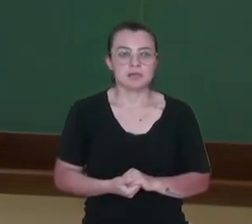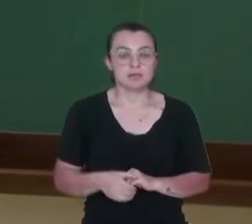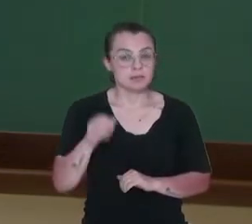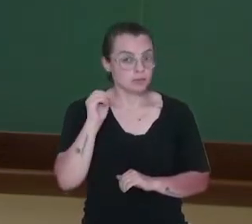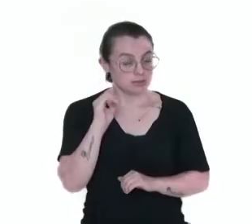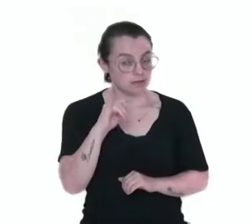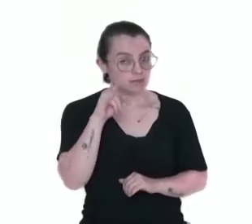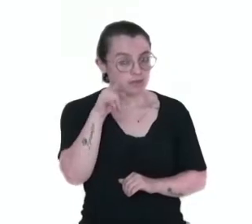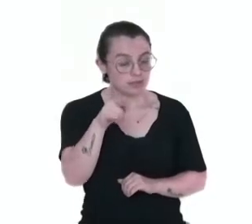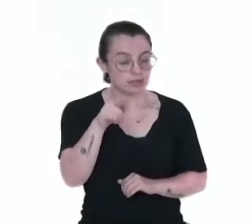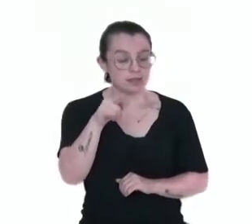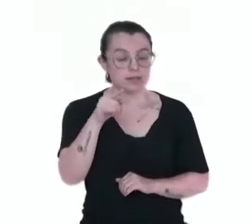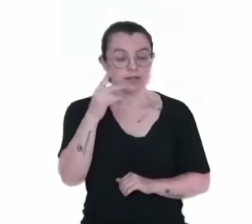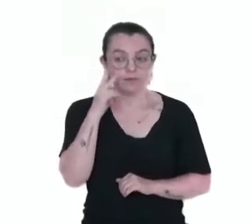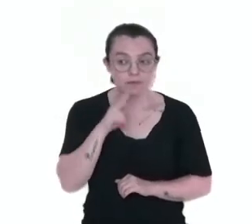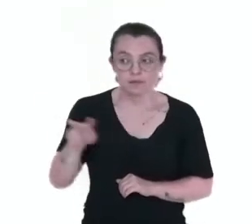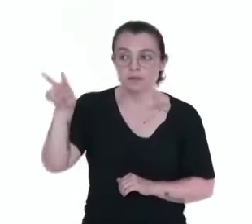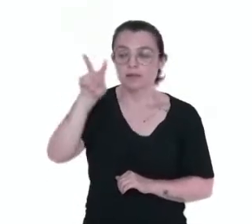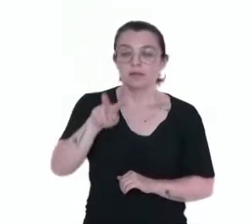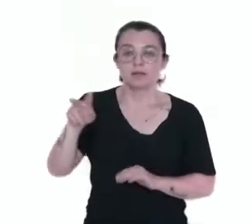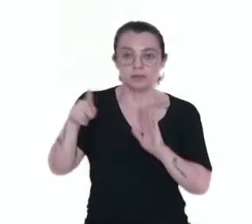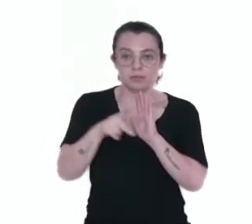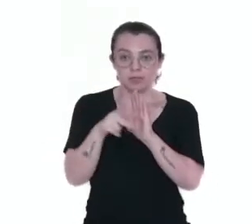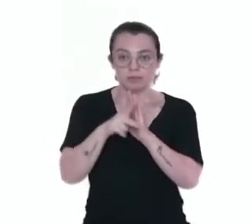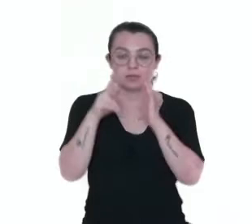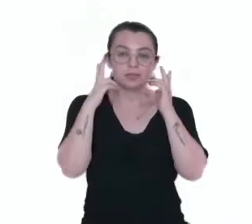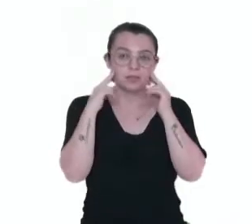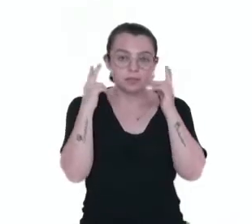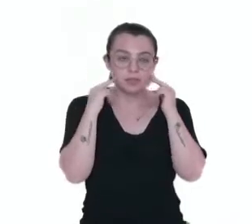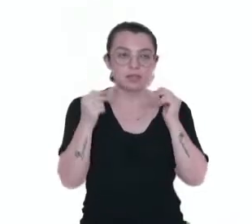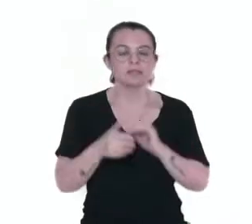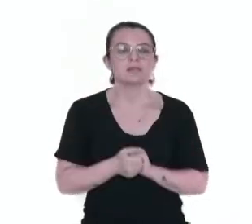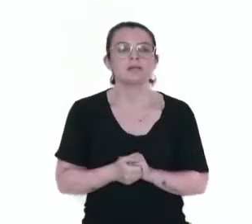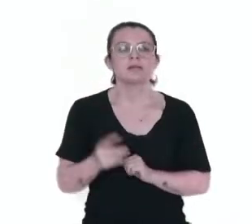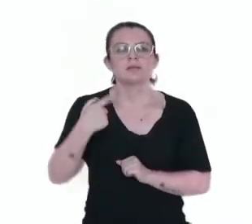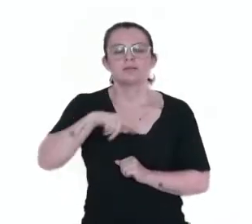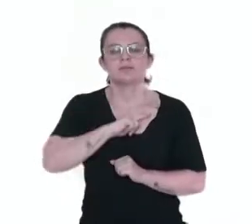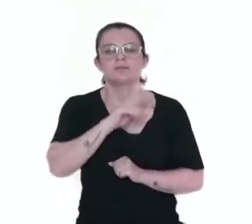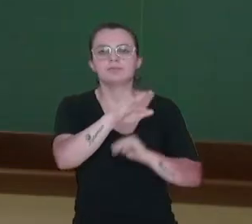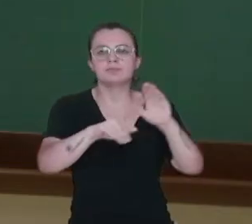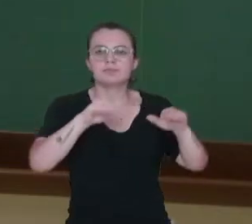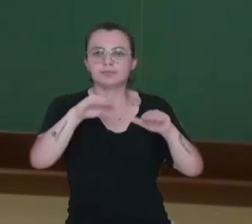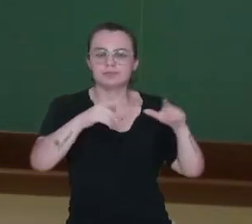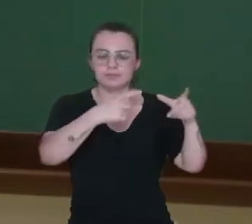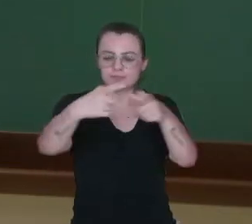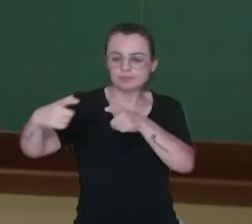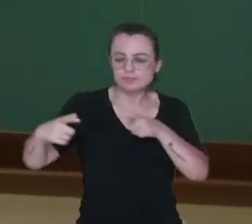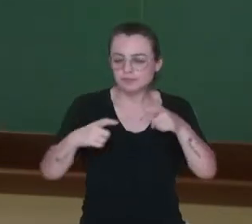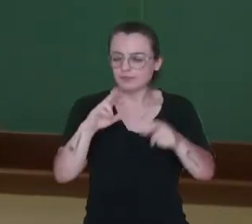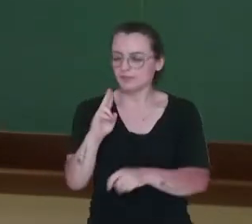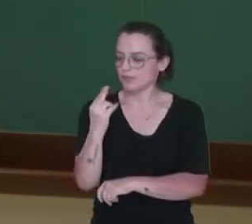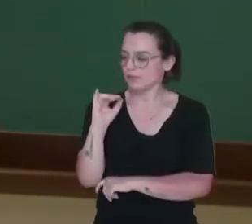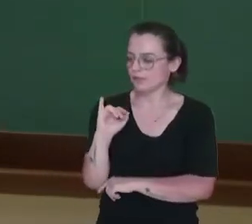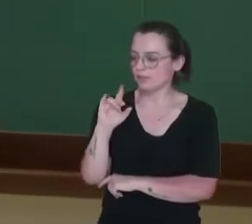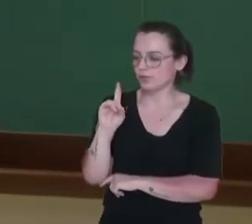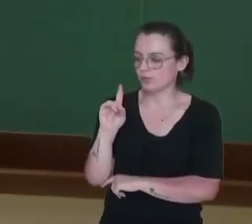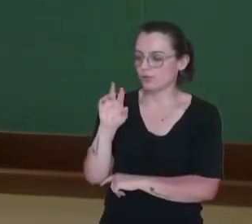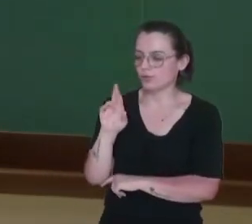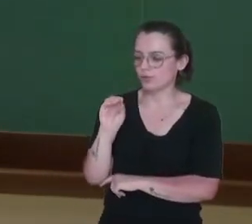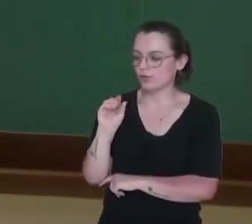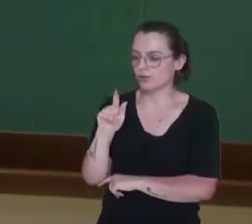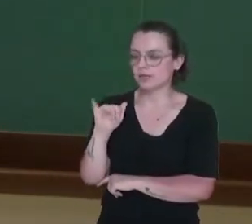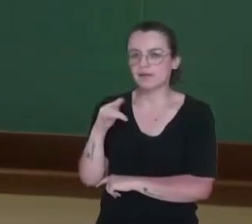critérios naturais, podemos ter as chamadas regiões naturais, como por exemplo as regiões hidrográficas do Brasil. Temos a